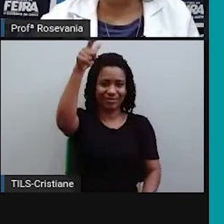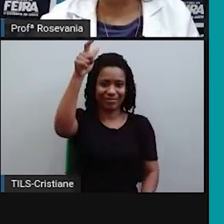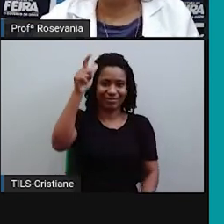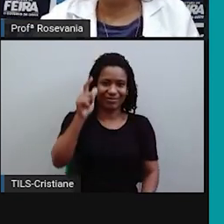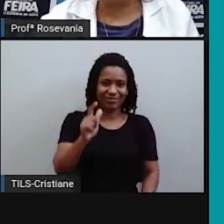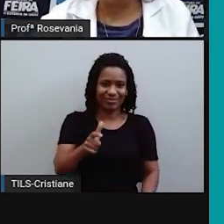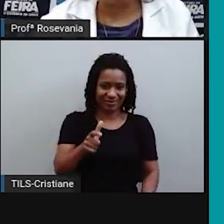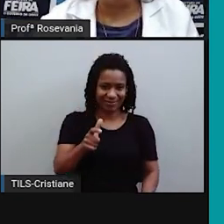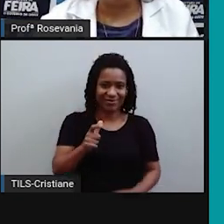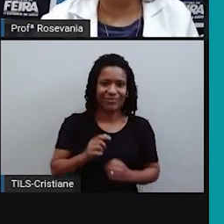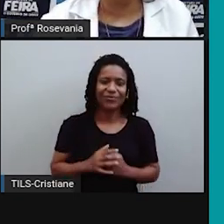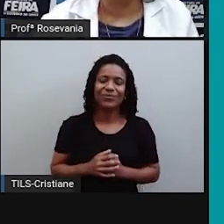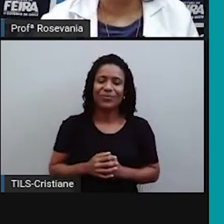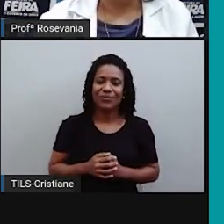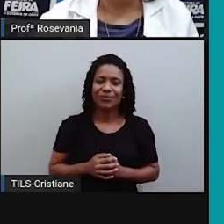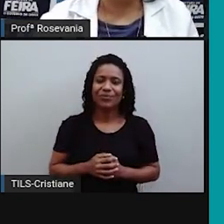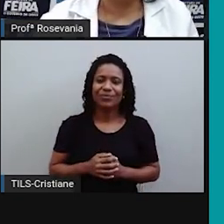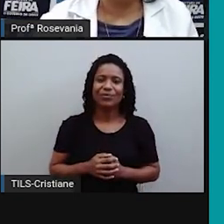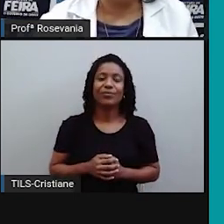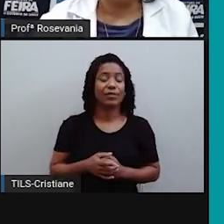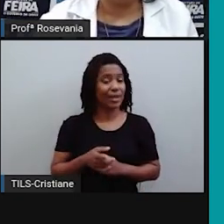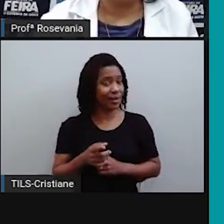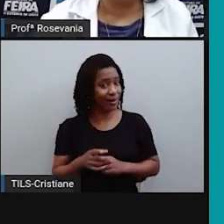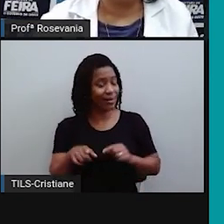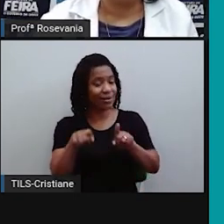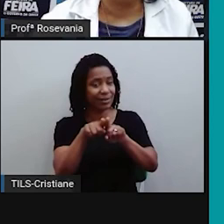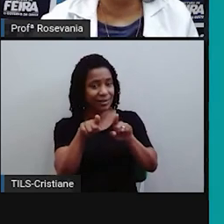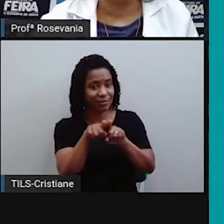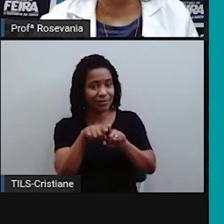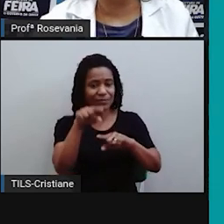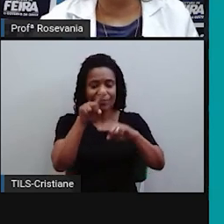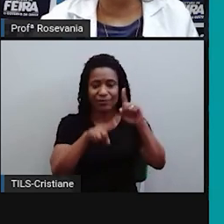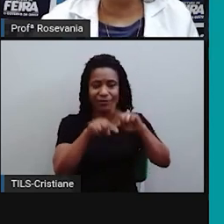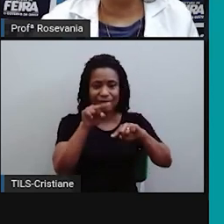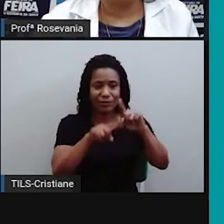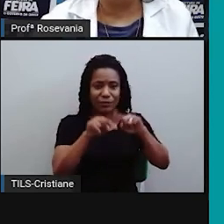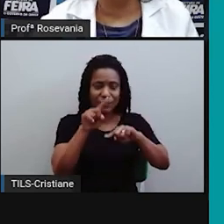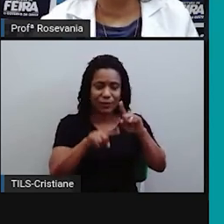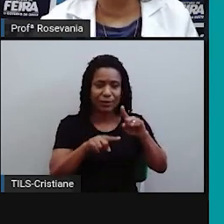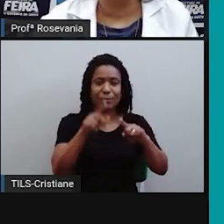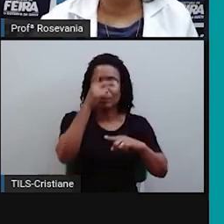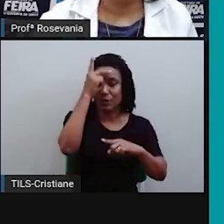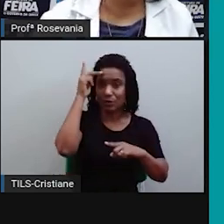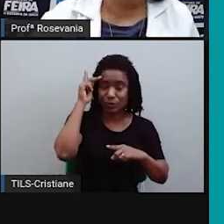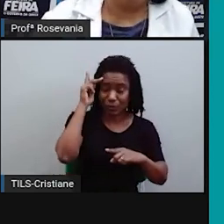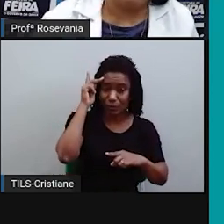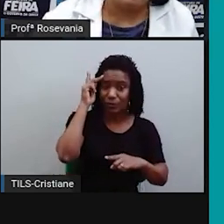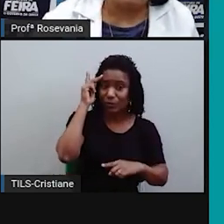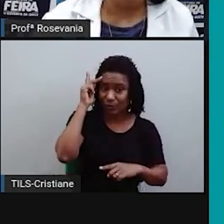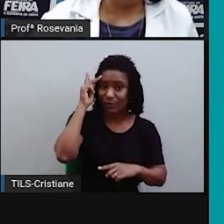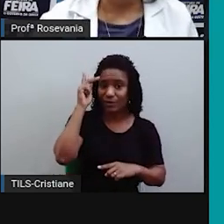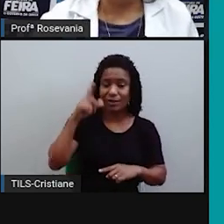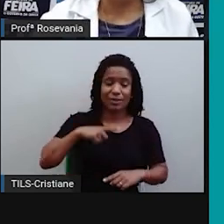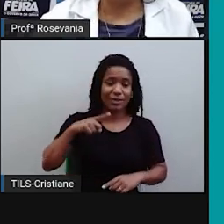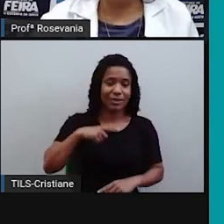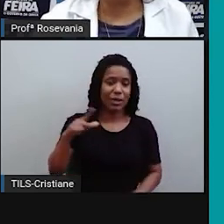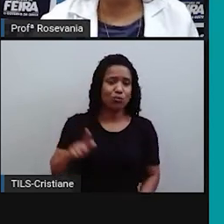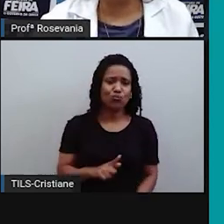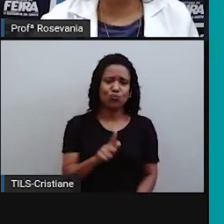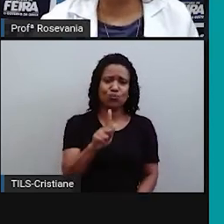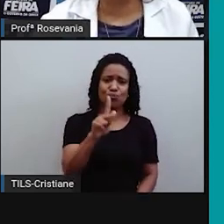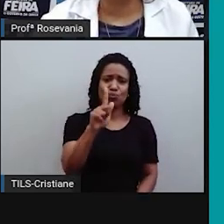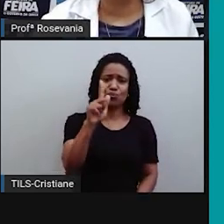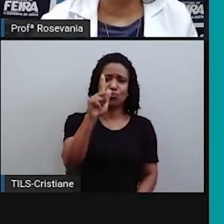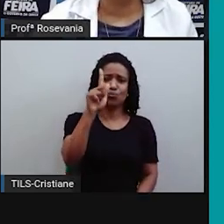nessas orientações por instrumentos, ajudam, né, desde as pessoas que estão no espaço sideral até